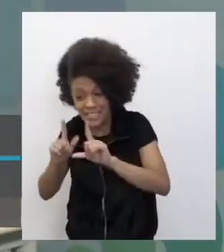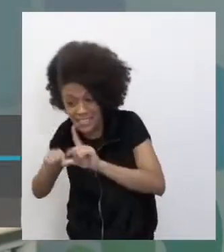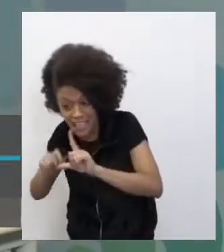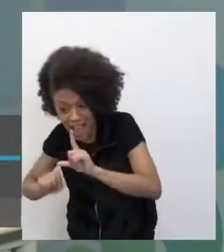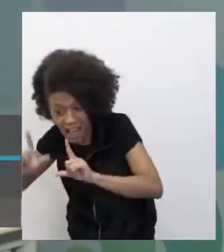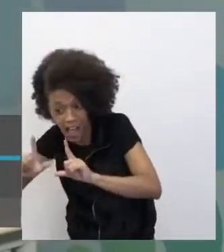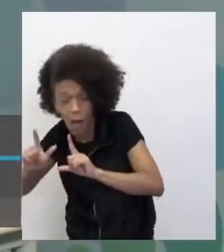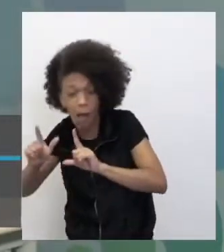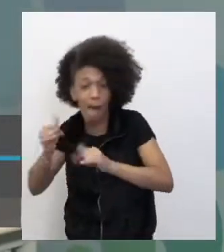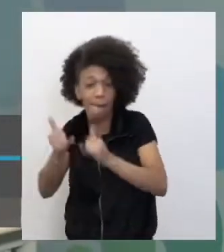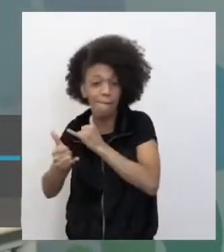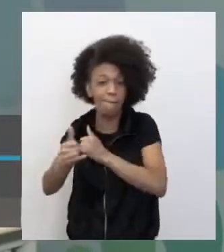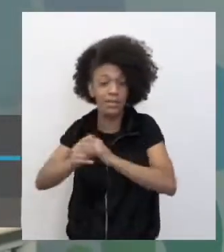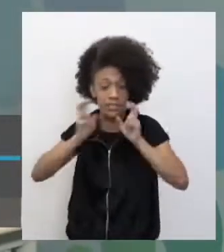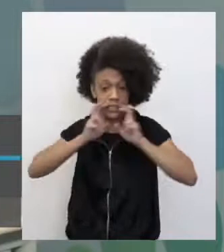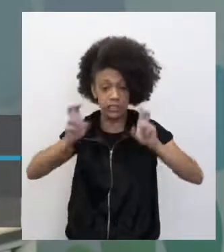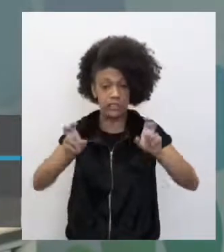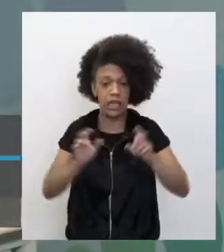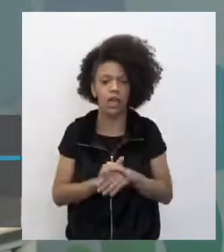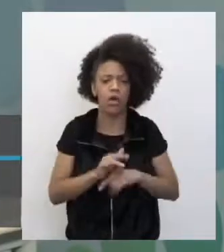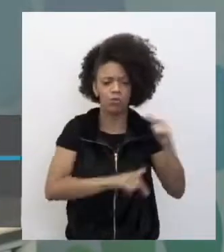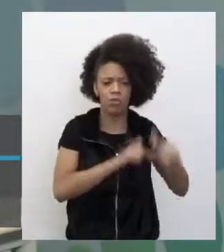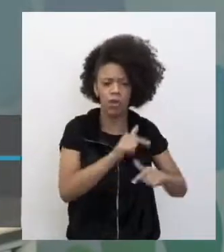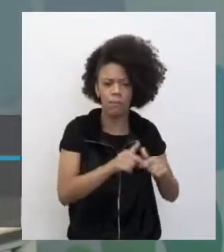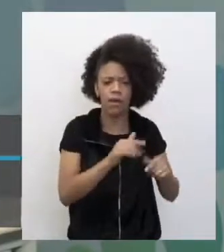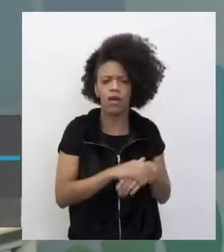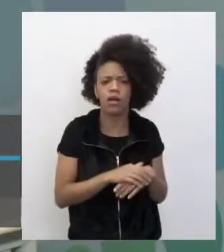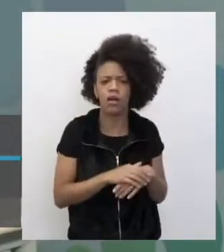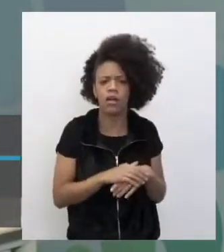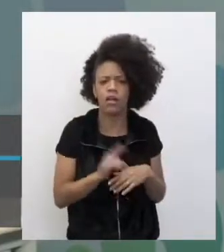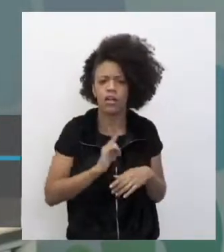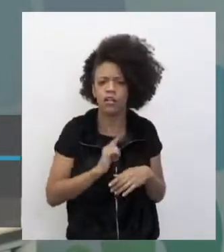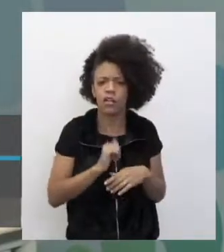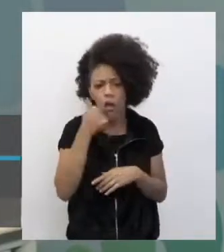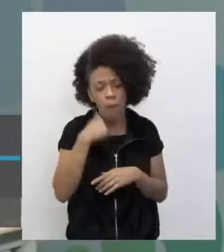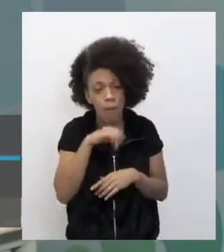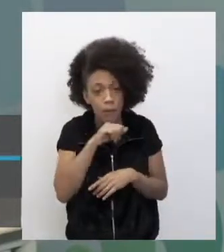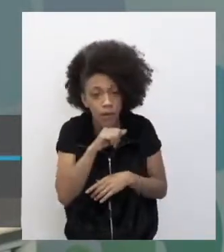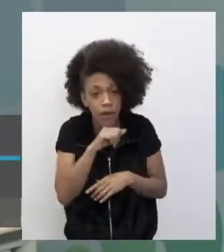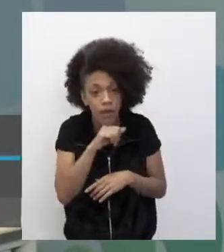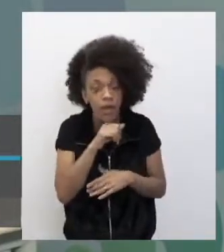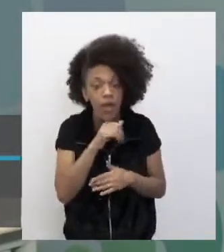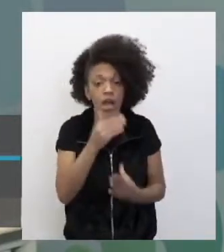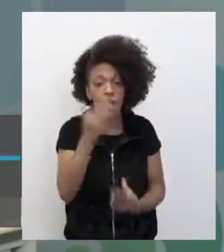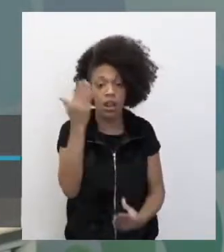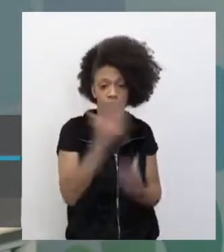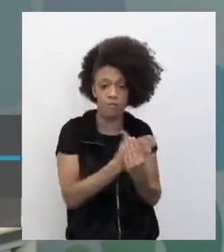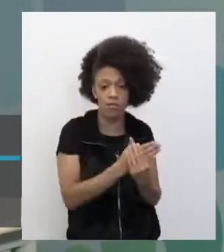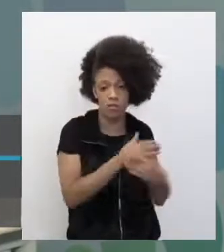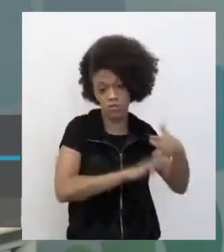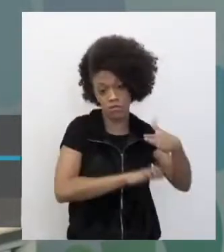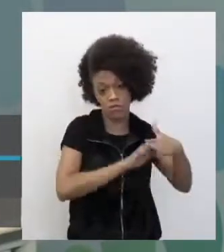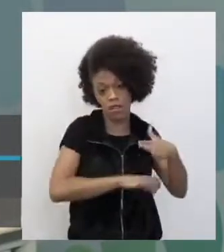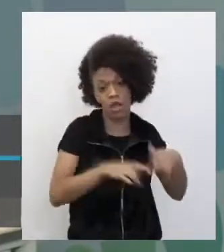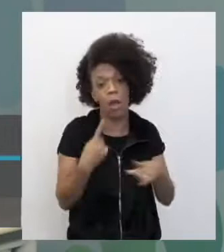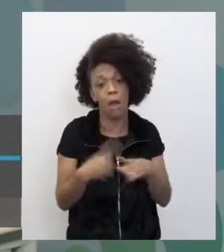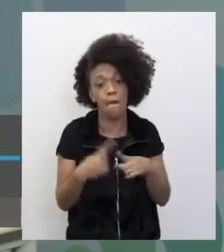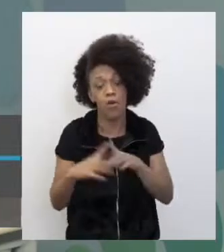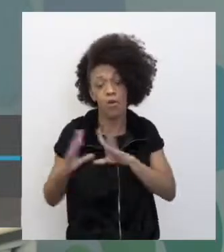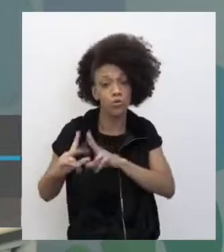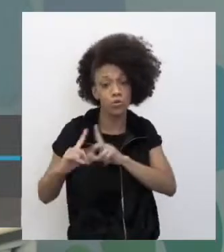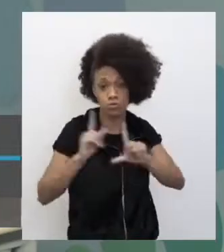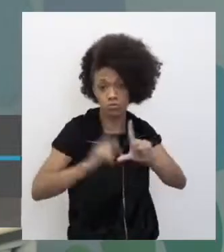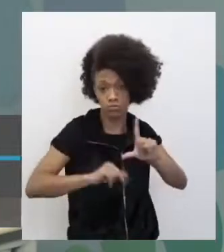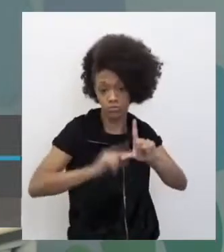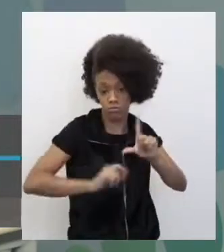no trabalho mesmo, né? Teve um caso na Austrália que uma mulher, ela processou a empresa que ela trabalhava porque mandavam tudo em caixa alta